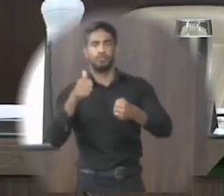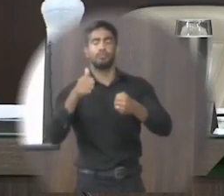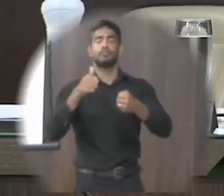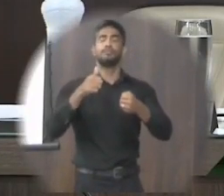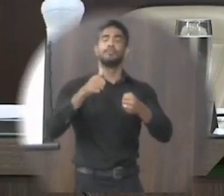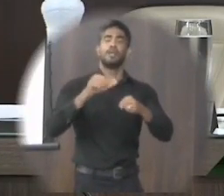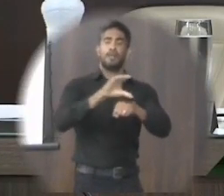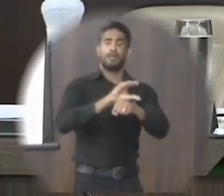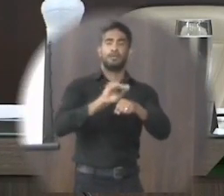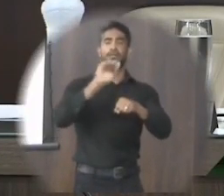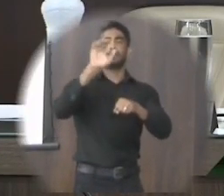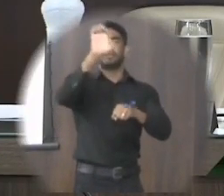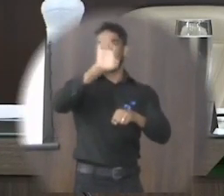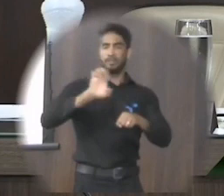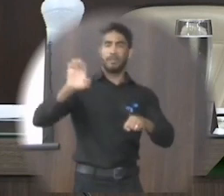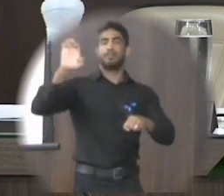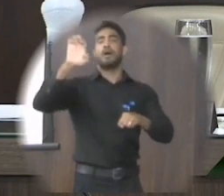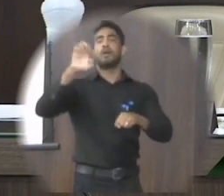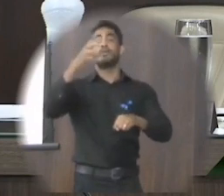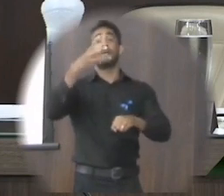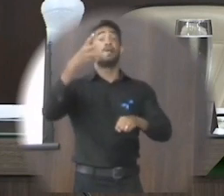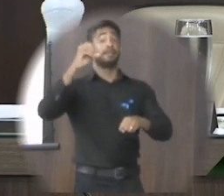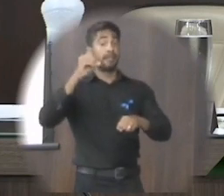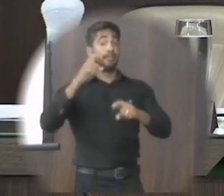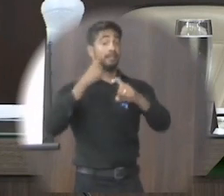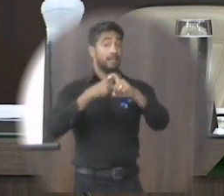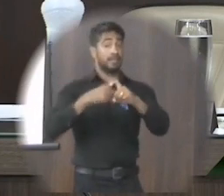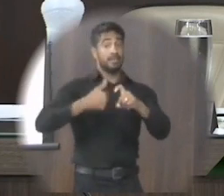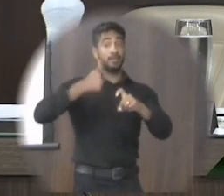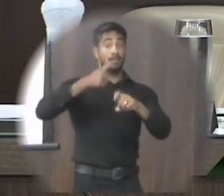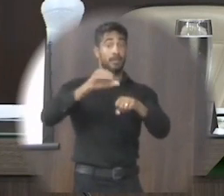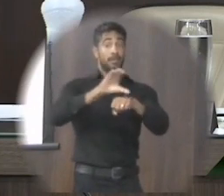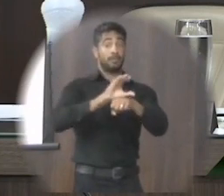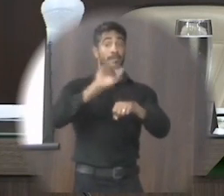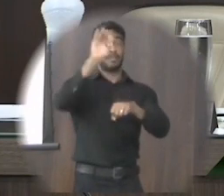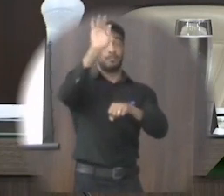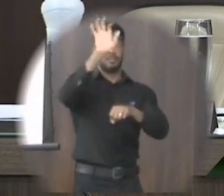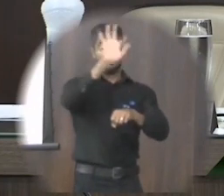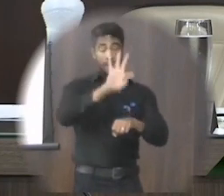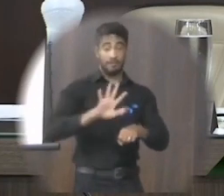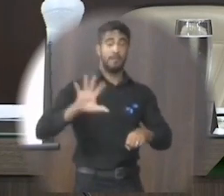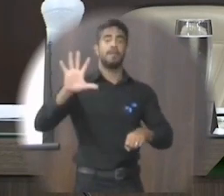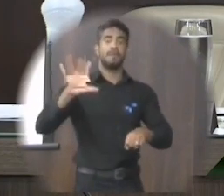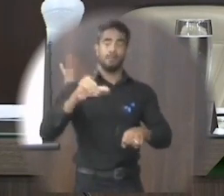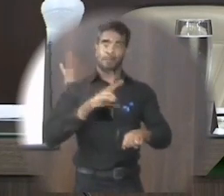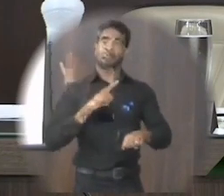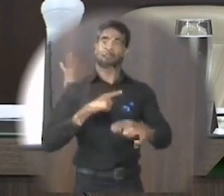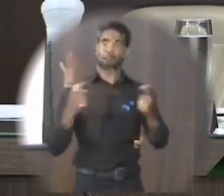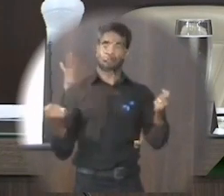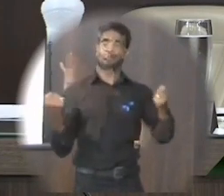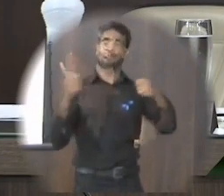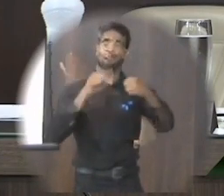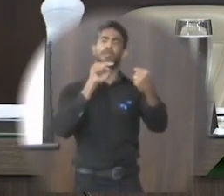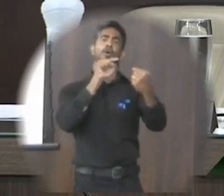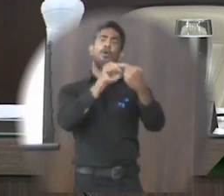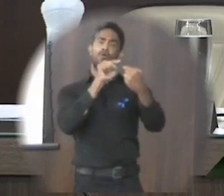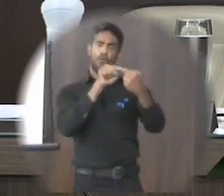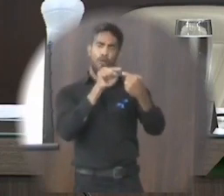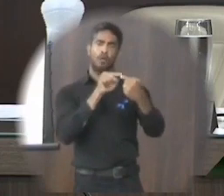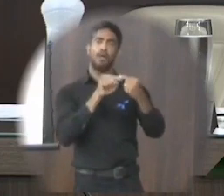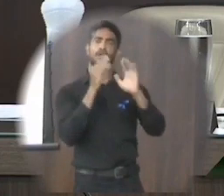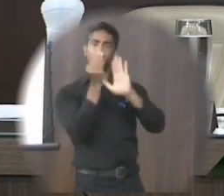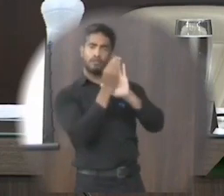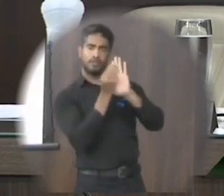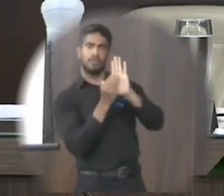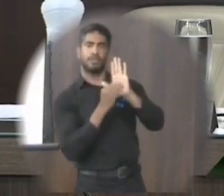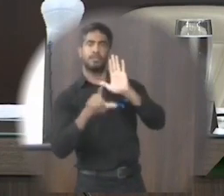Constituição Estadual, e artigo 30, inciso 1º da Constituição Federal, encontrando-se em perfeita consonância com os critérios